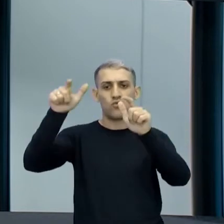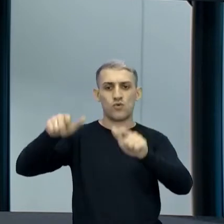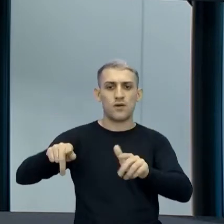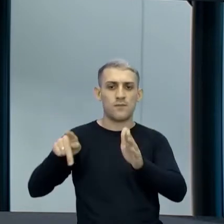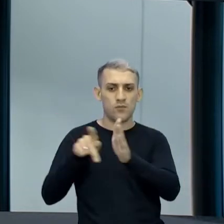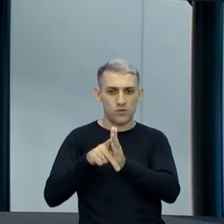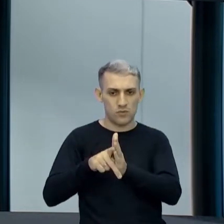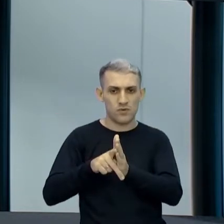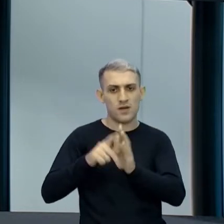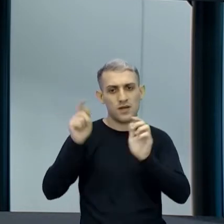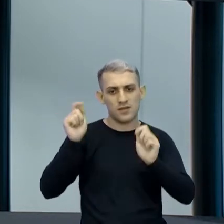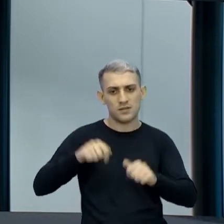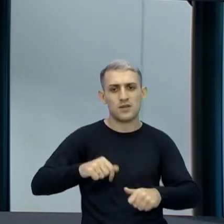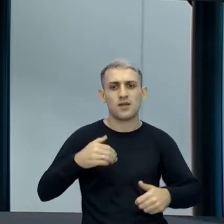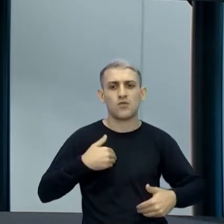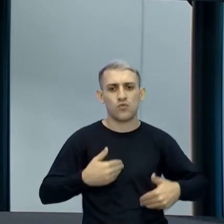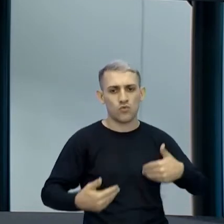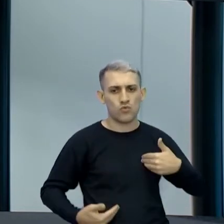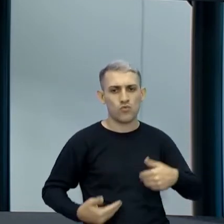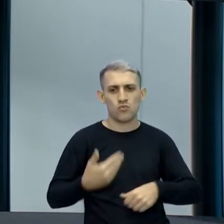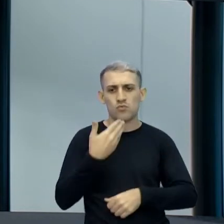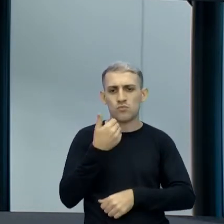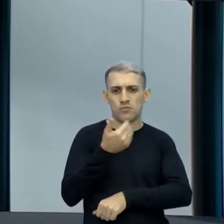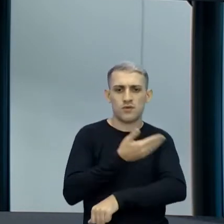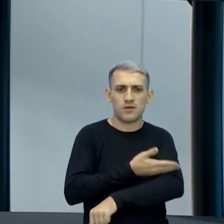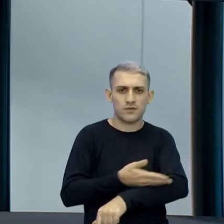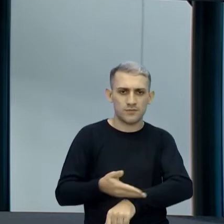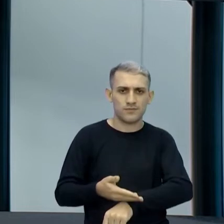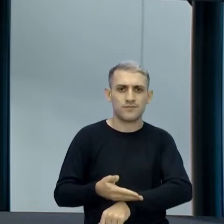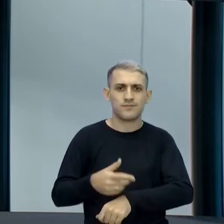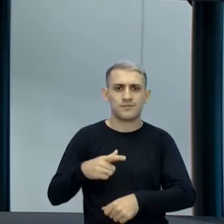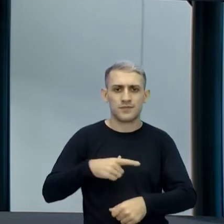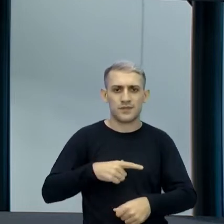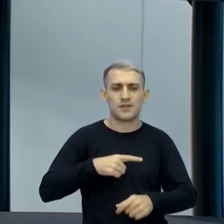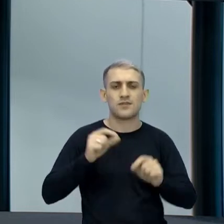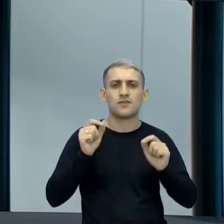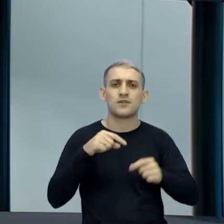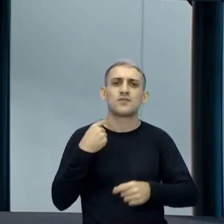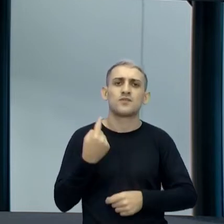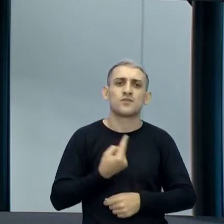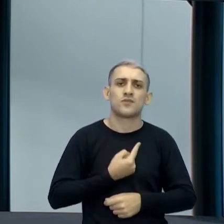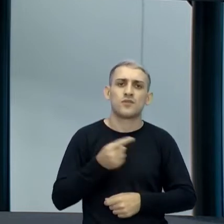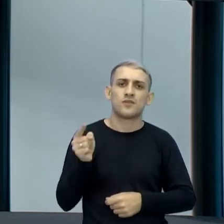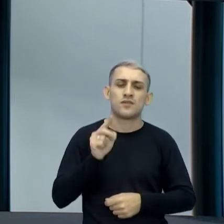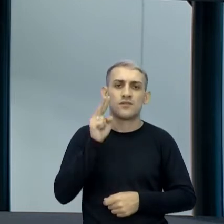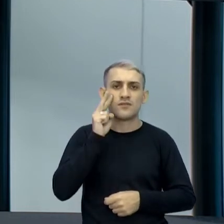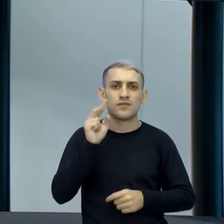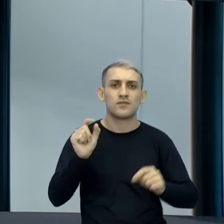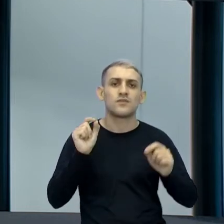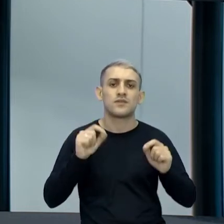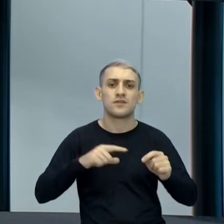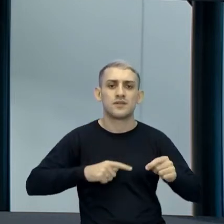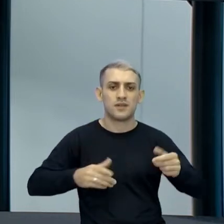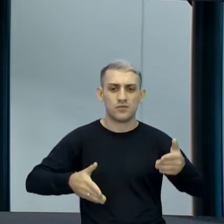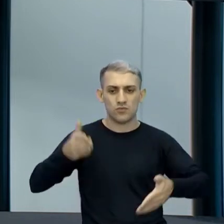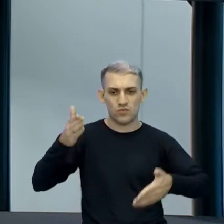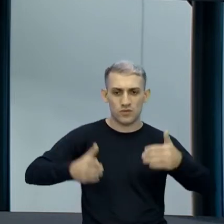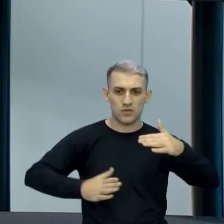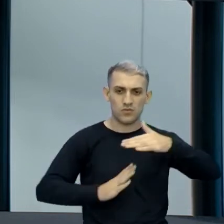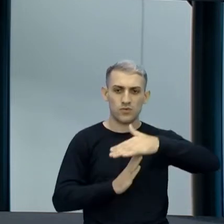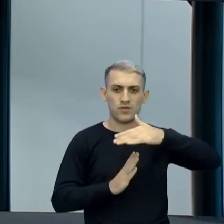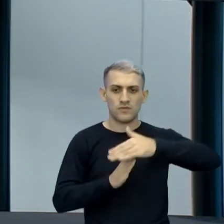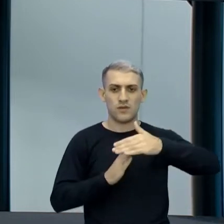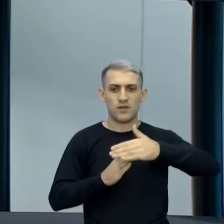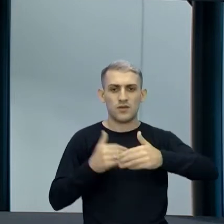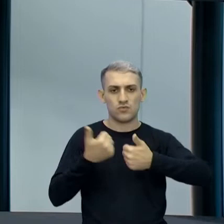você tem uma melhor performance, claro, né, o que a gente não vê é que durante os intervalos dos